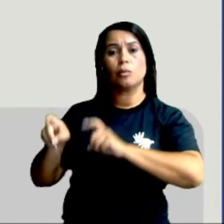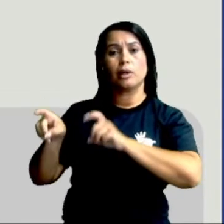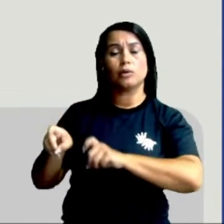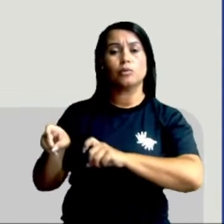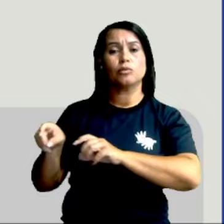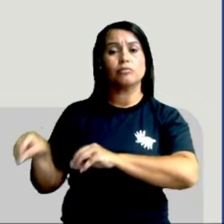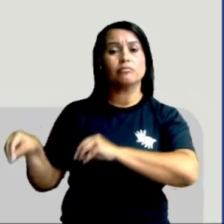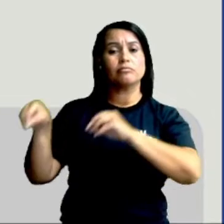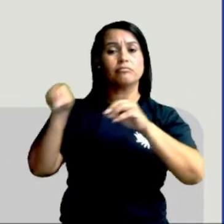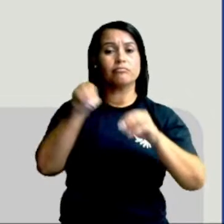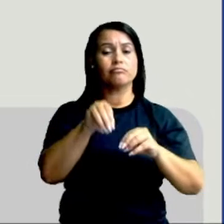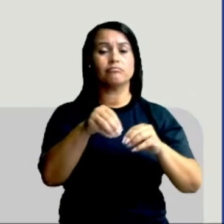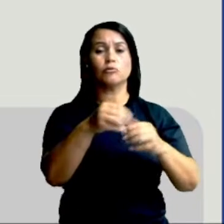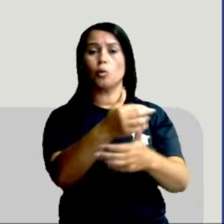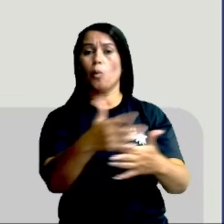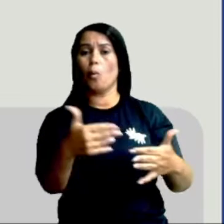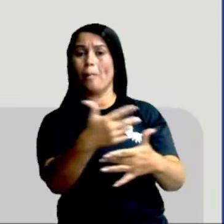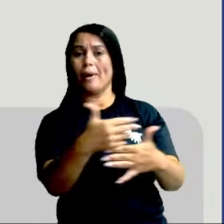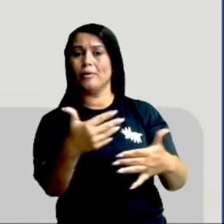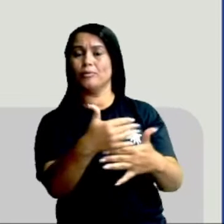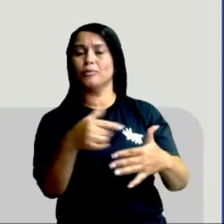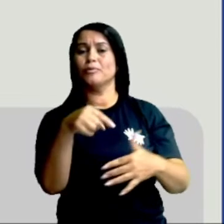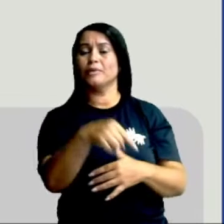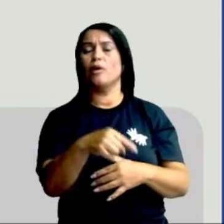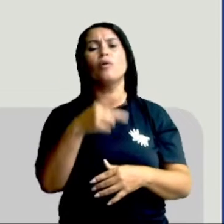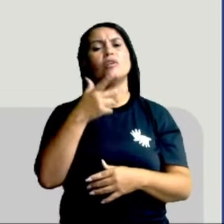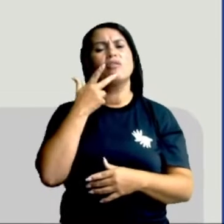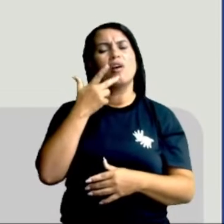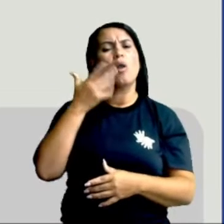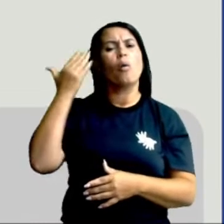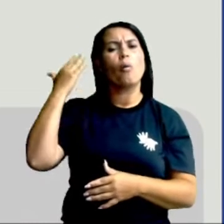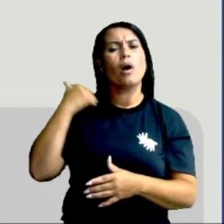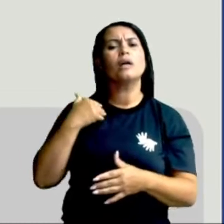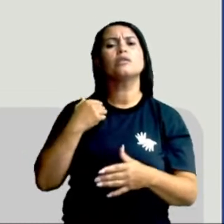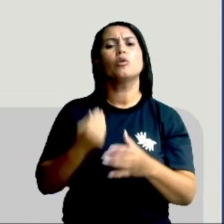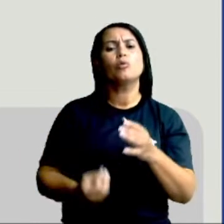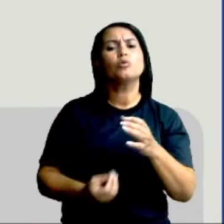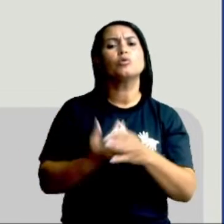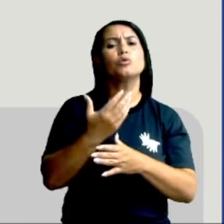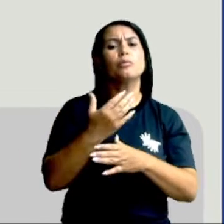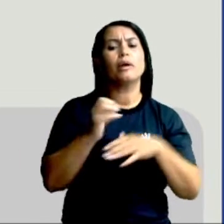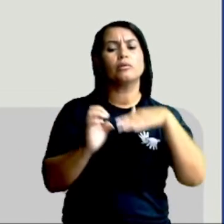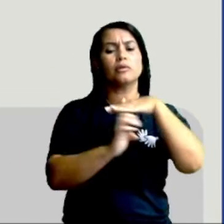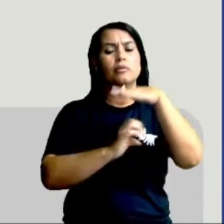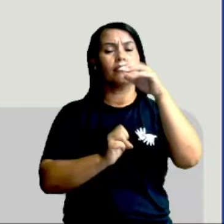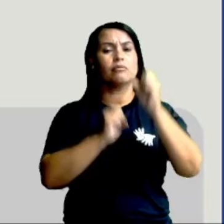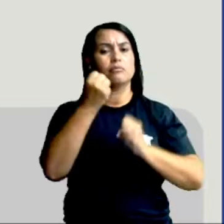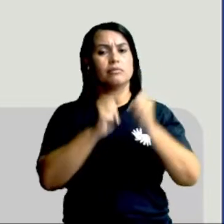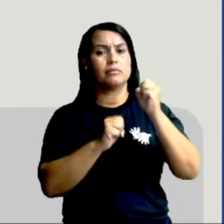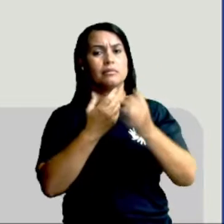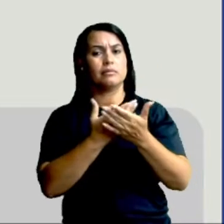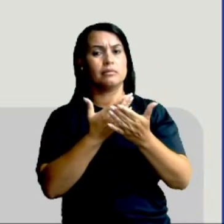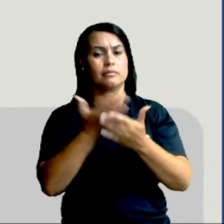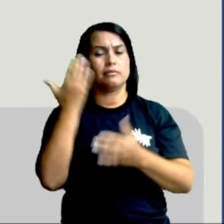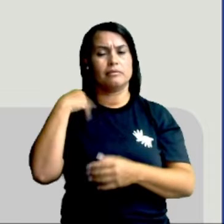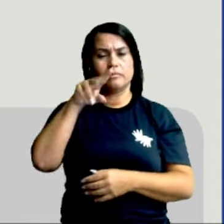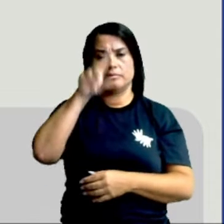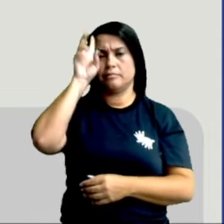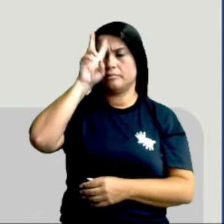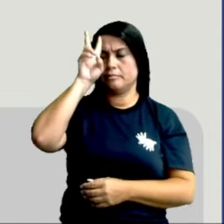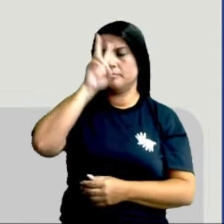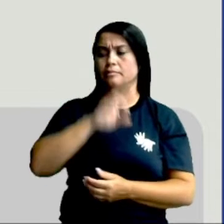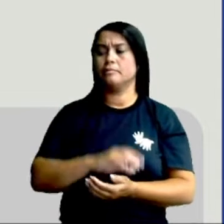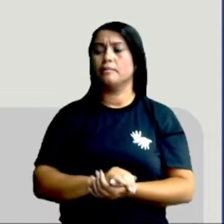um pouquinho sobre essa questão da industrialização no Brasil em aulas passadas, né? Acredito que vocês ainda estão